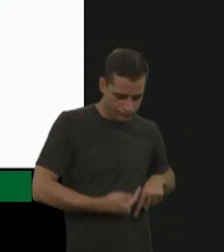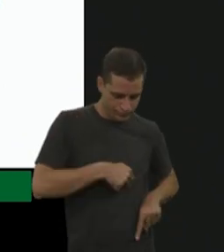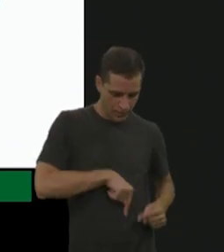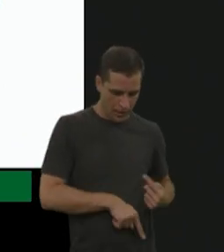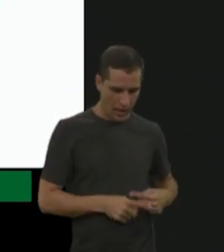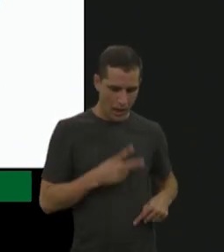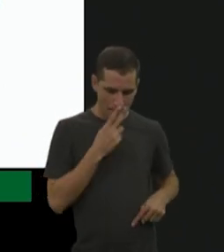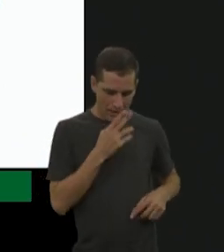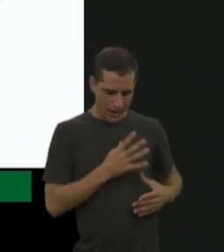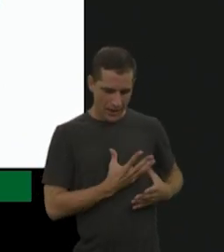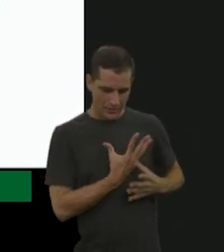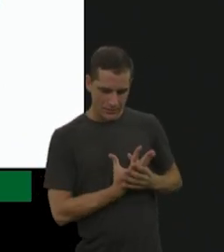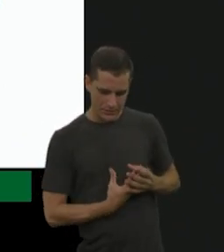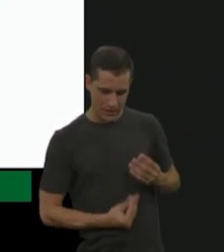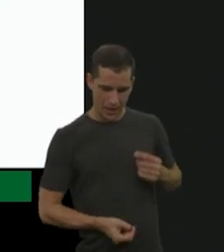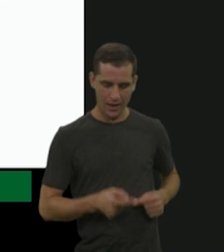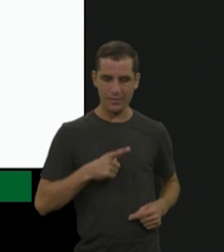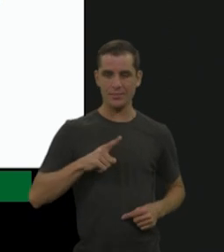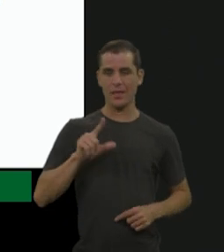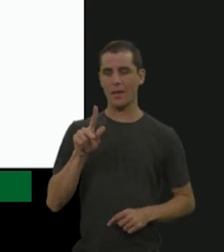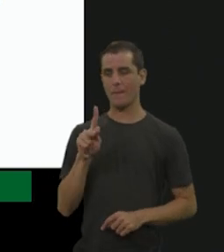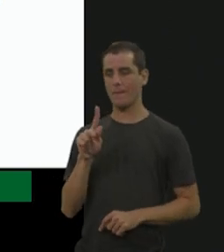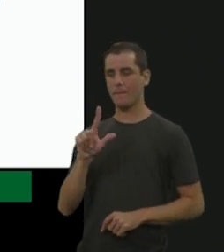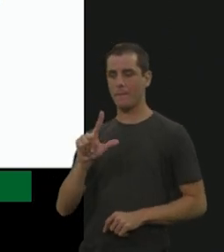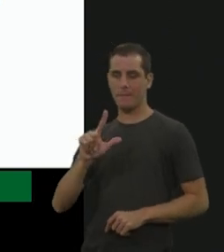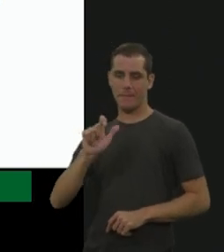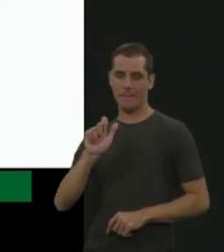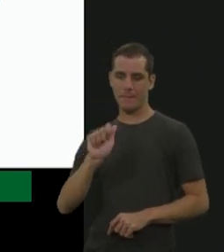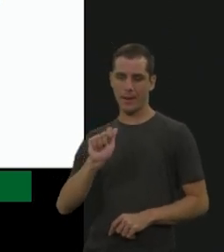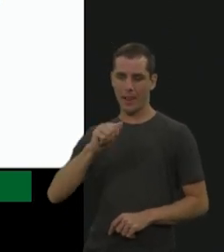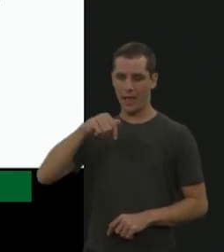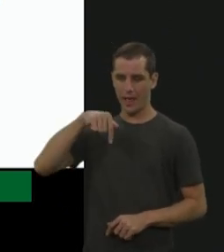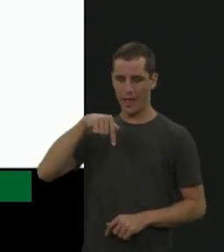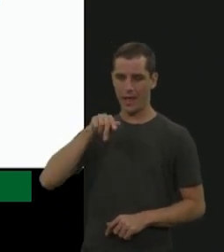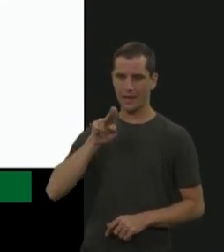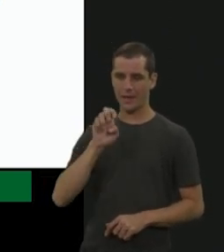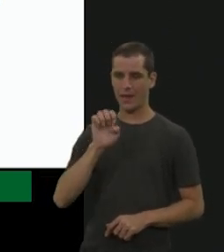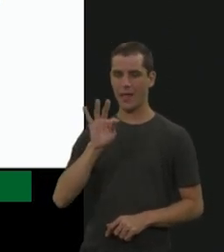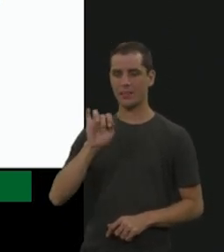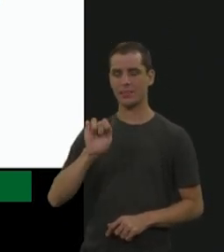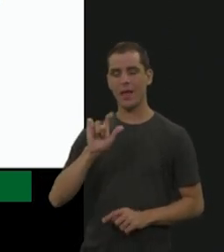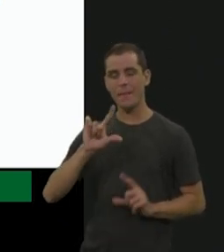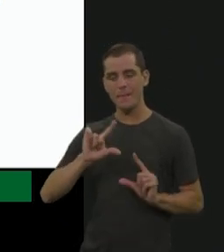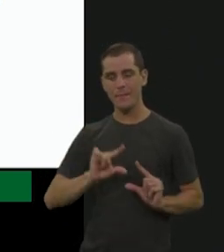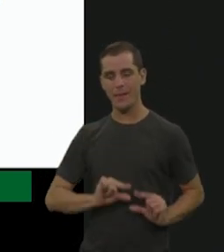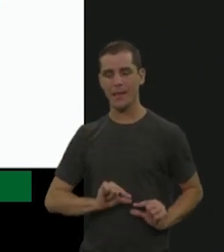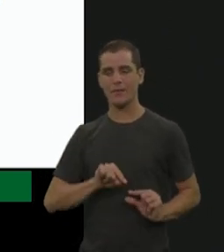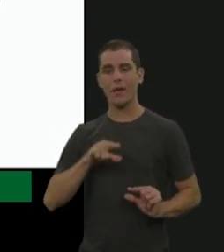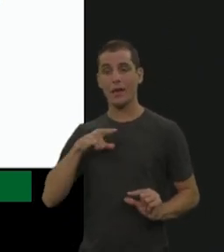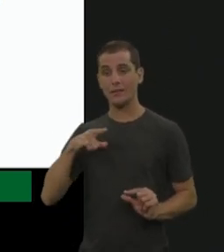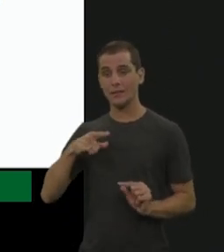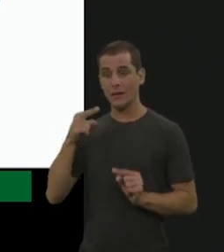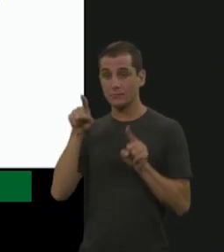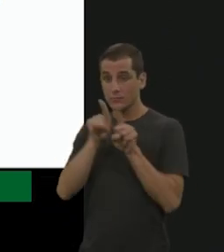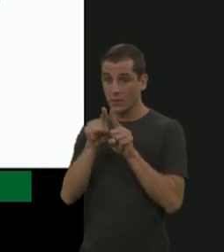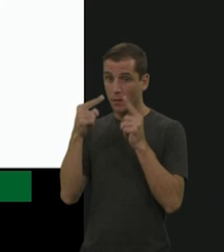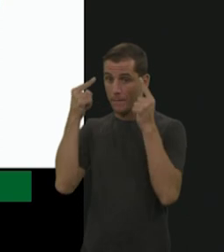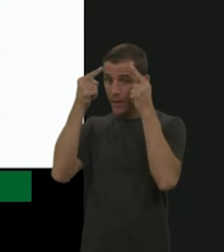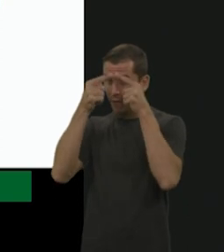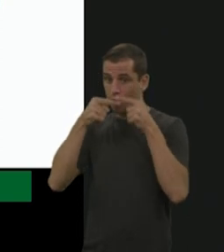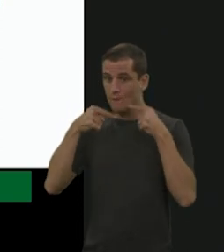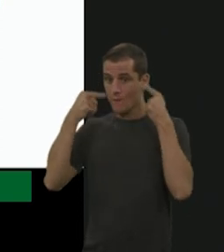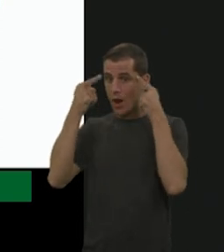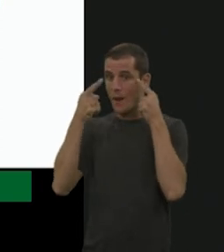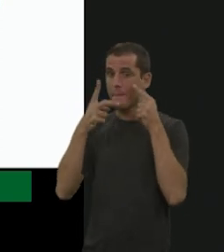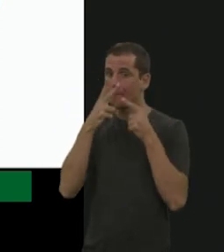chama de trombocitopenia. Tá? E aqui os pacientes já têm características faciais grosseiras. Então, é um rostinho um pouquinho